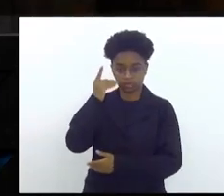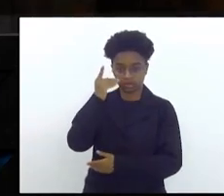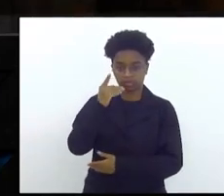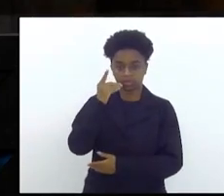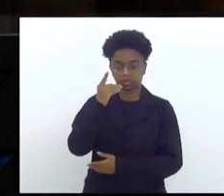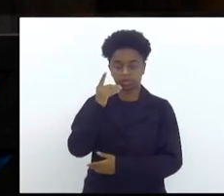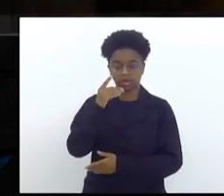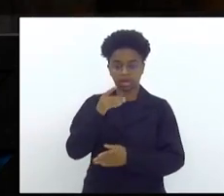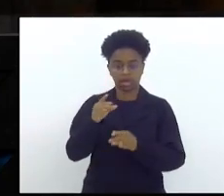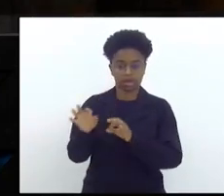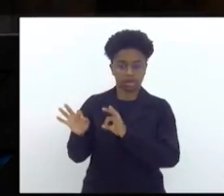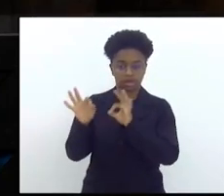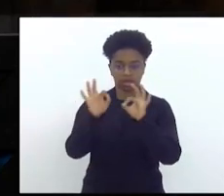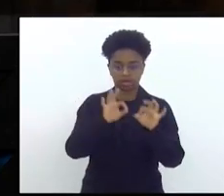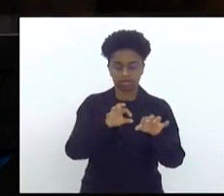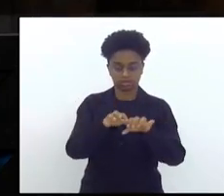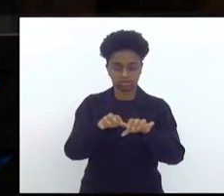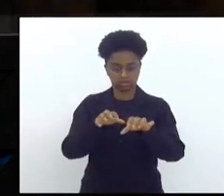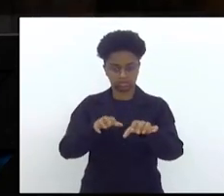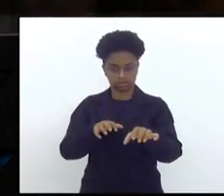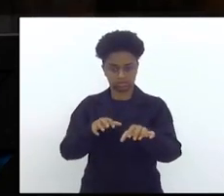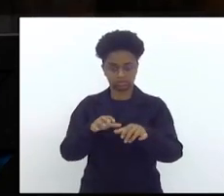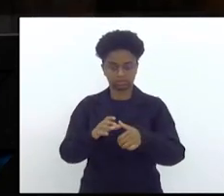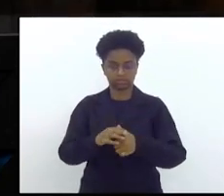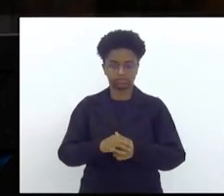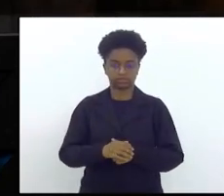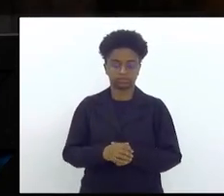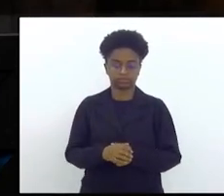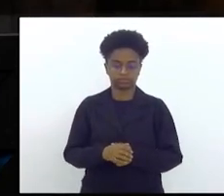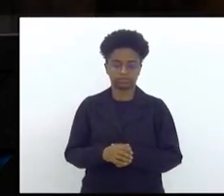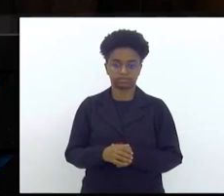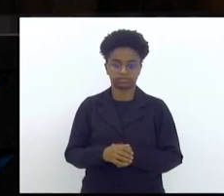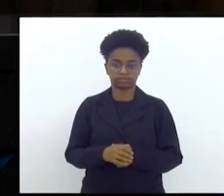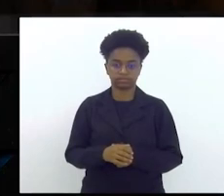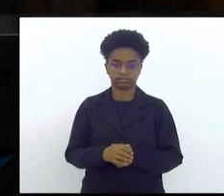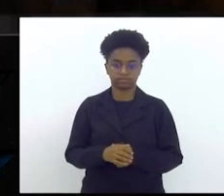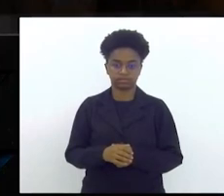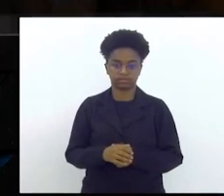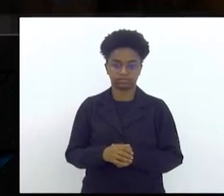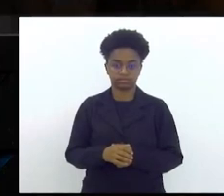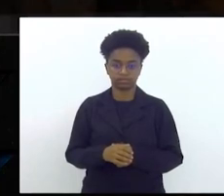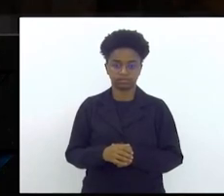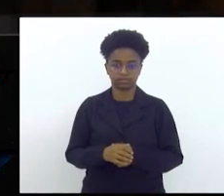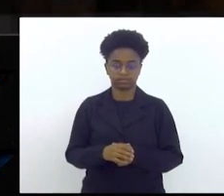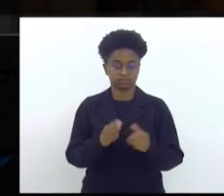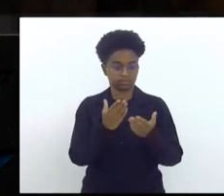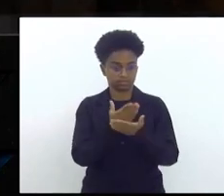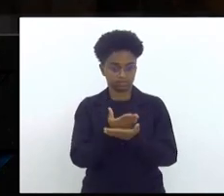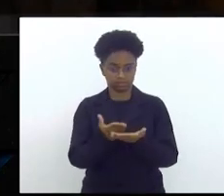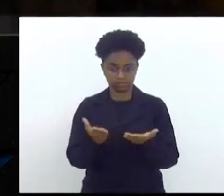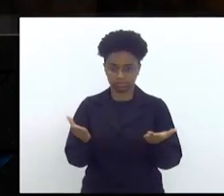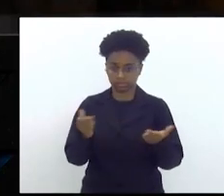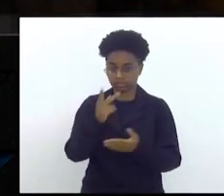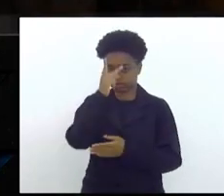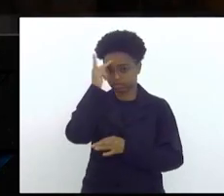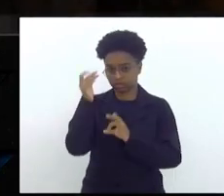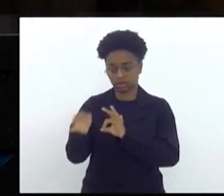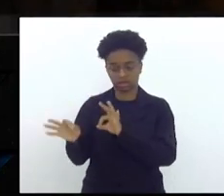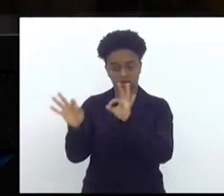que nos acompanham de forma remota senhoras e senhores